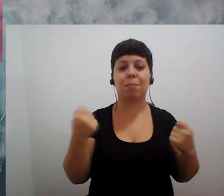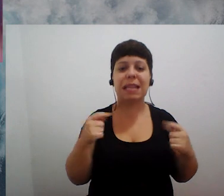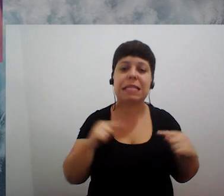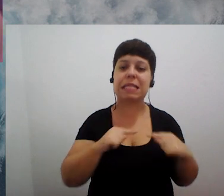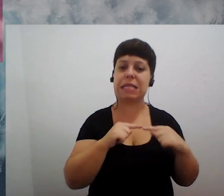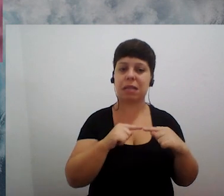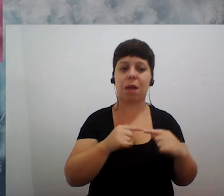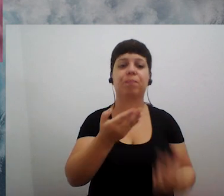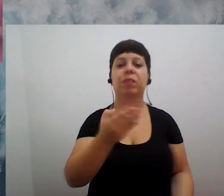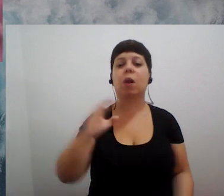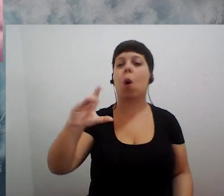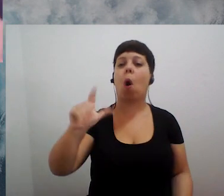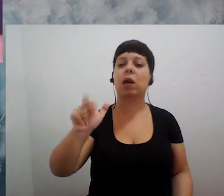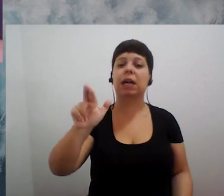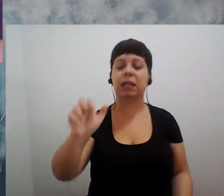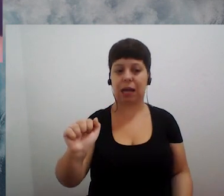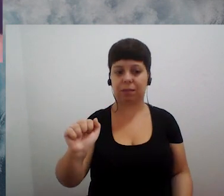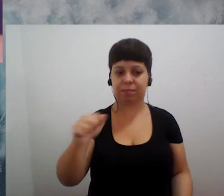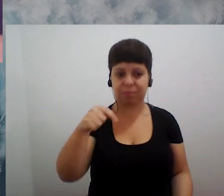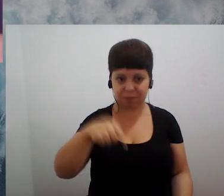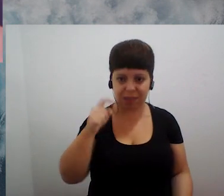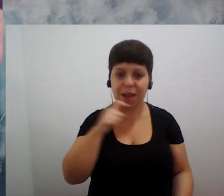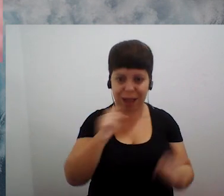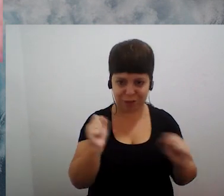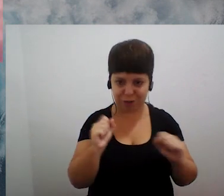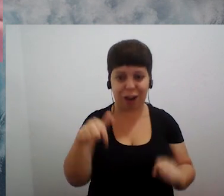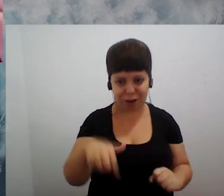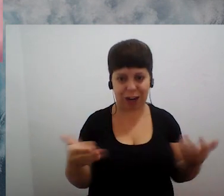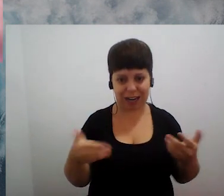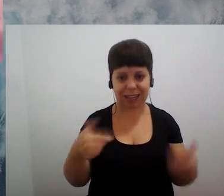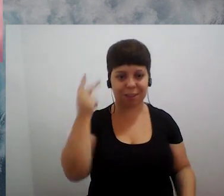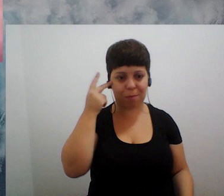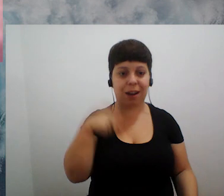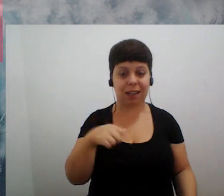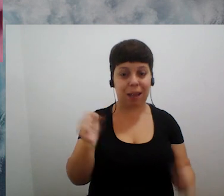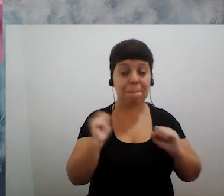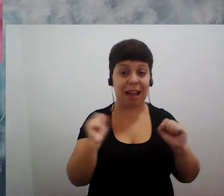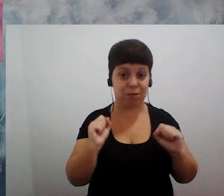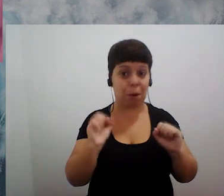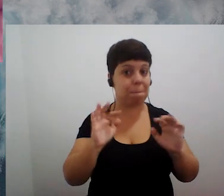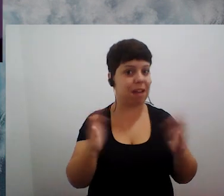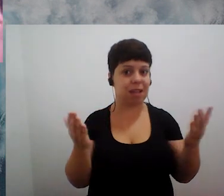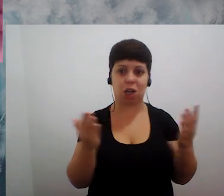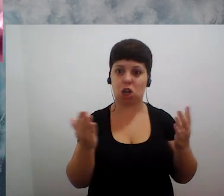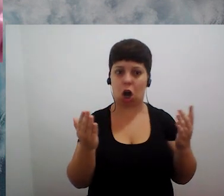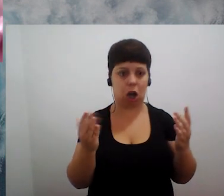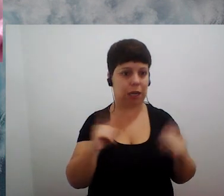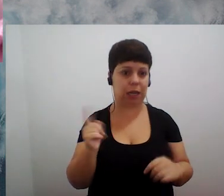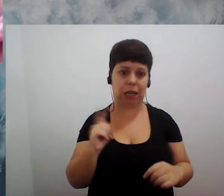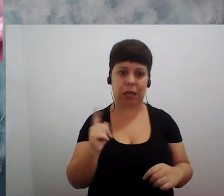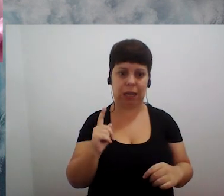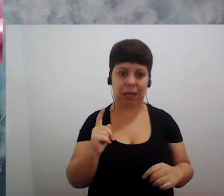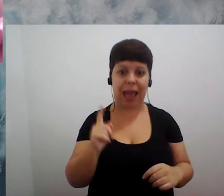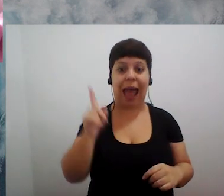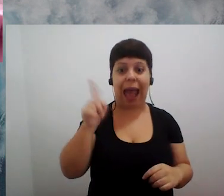mas tem que fazer sentido. Ô, Clara, aqui é mais frio, né? Eu estou aqui em São Paulo também, gente. Aqui é mais frio, mas não está,